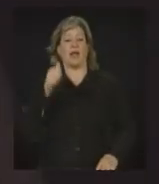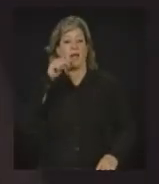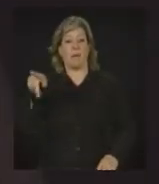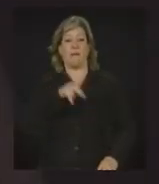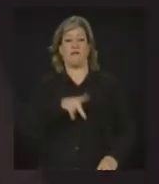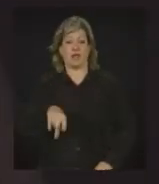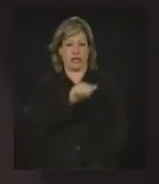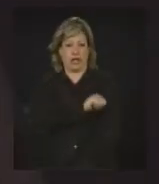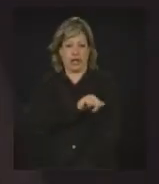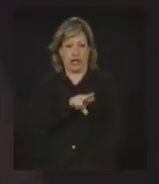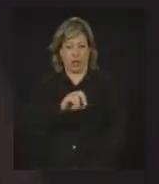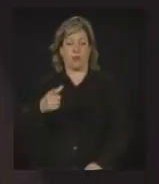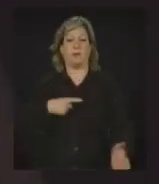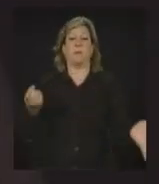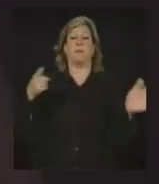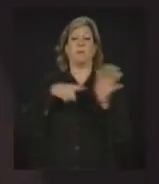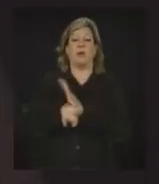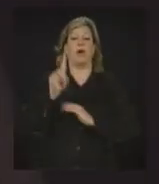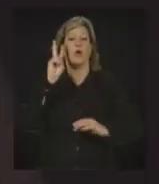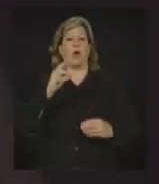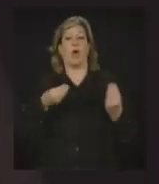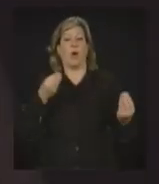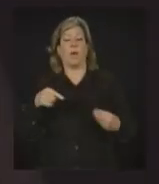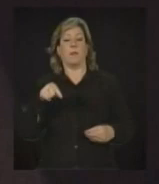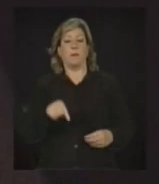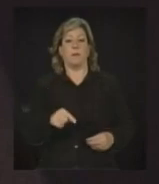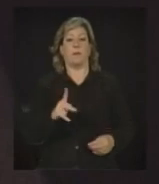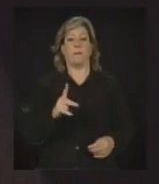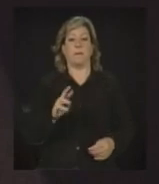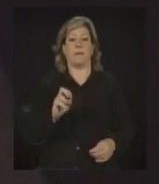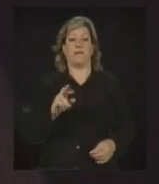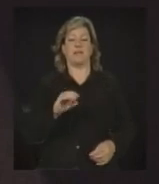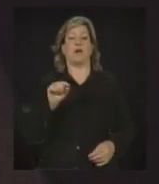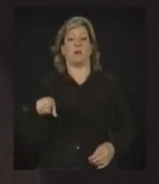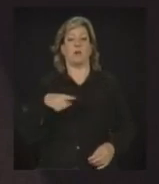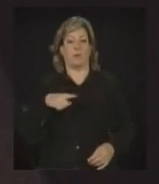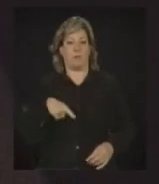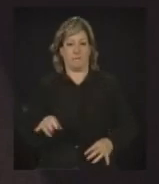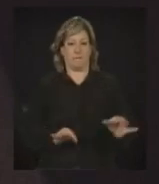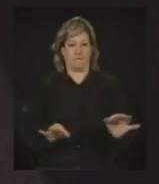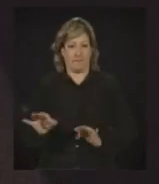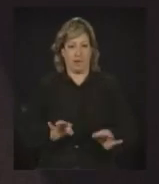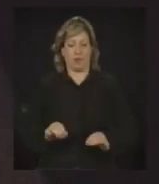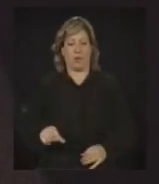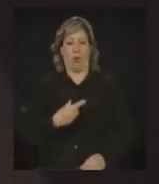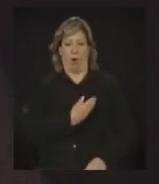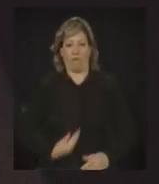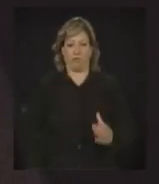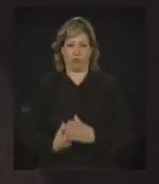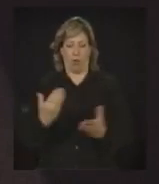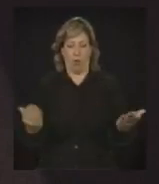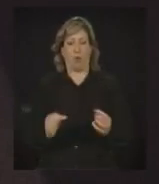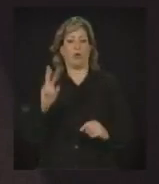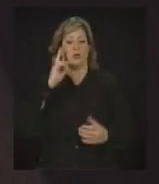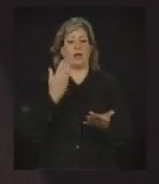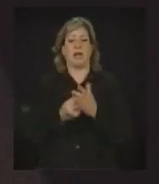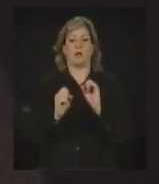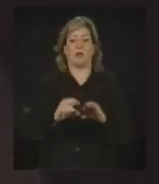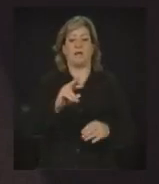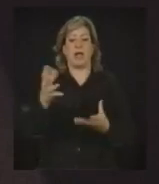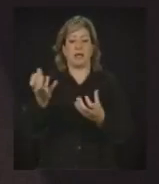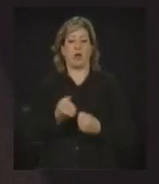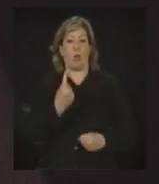Janeiro, pergunta: a previsão do plano Viver Sem Limite, lançado hoje pelo governo, é de que a educação receberá 1,8